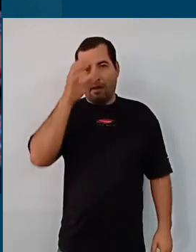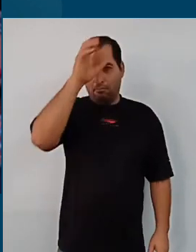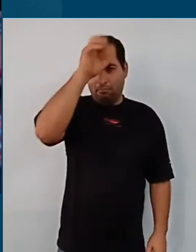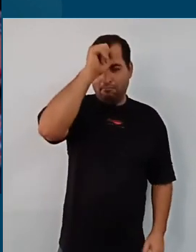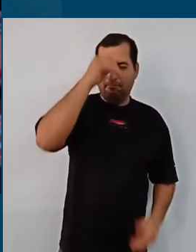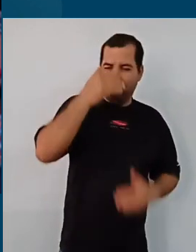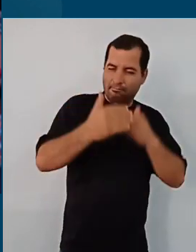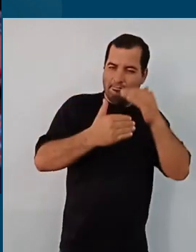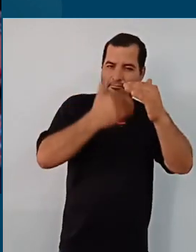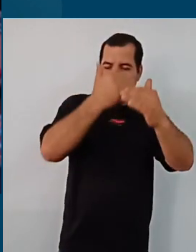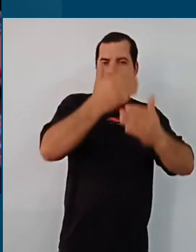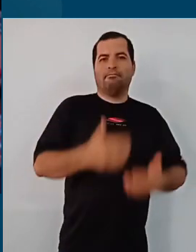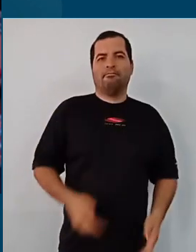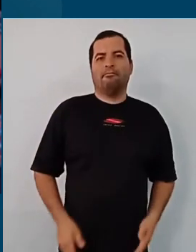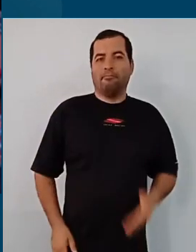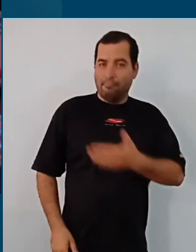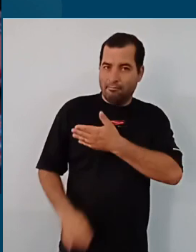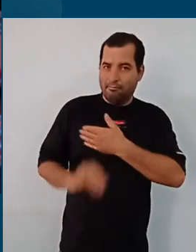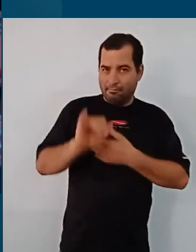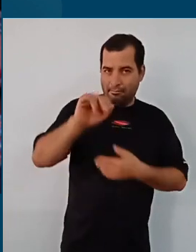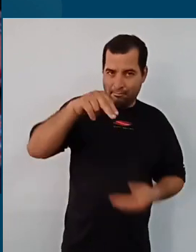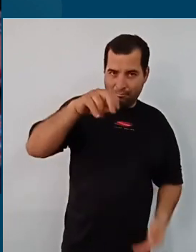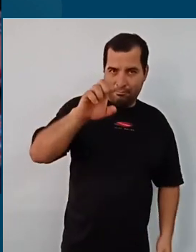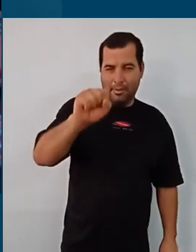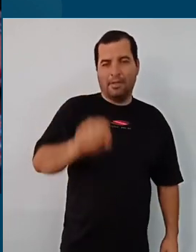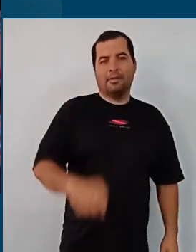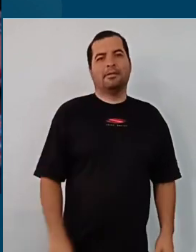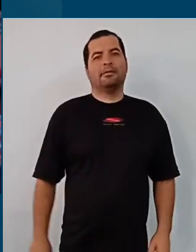né? É com você, Inês.